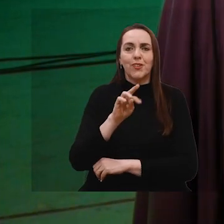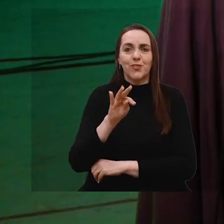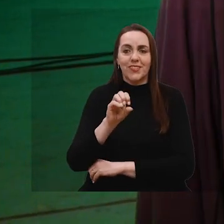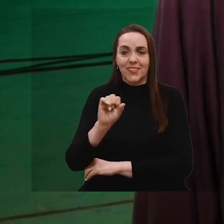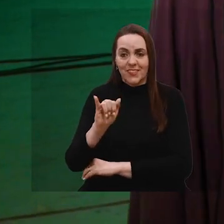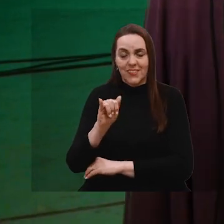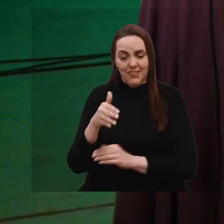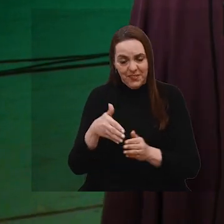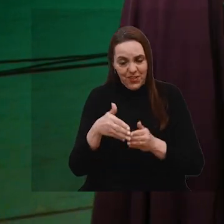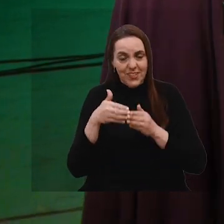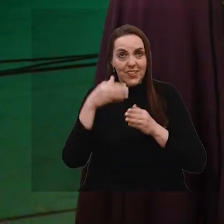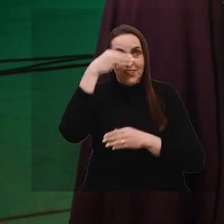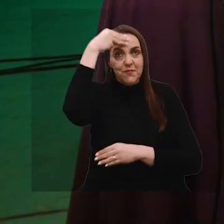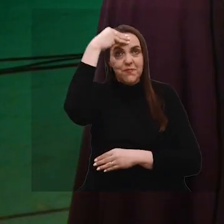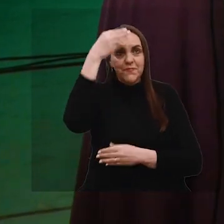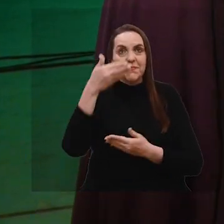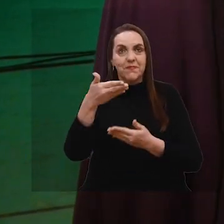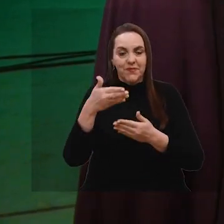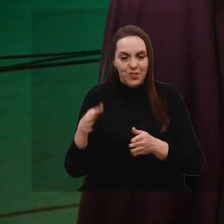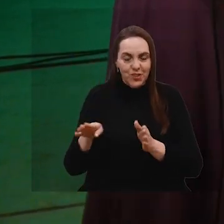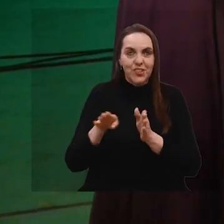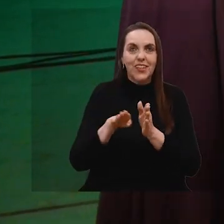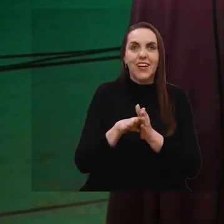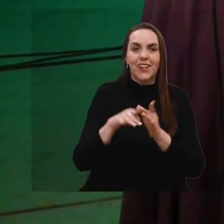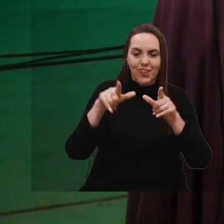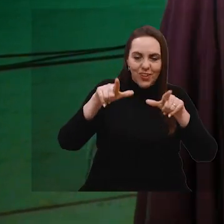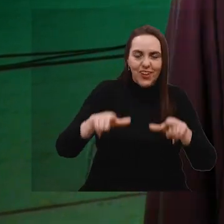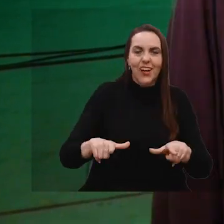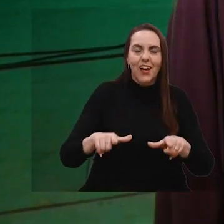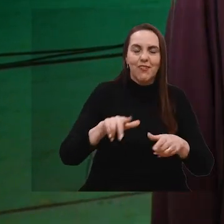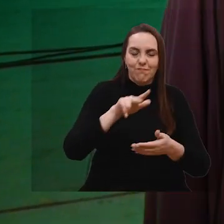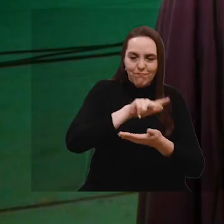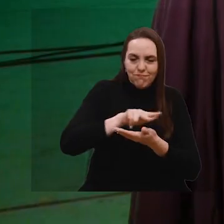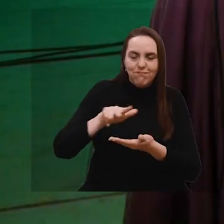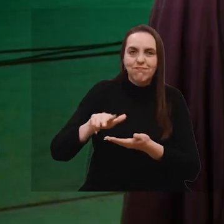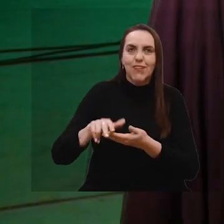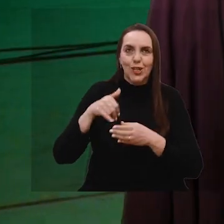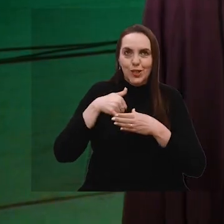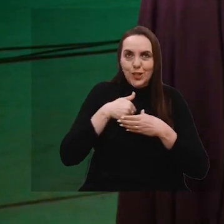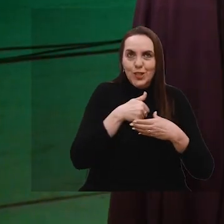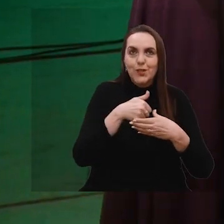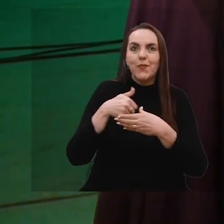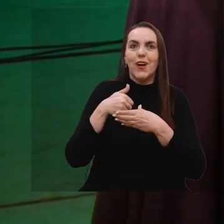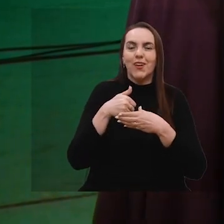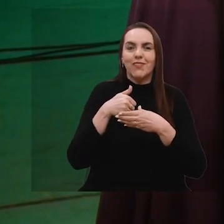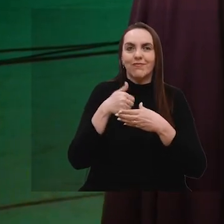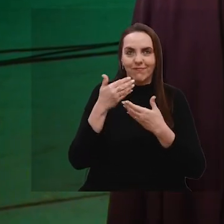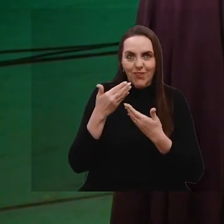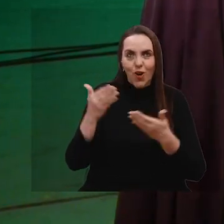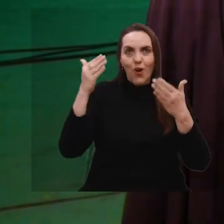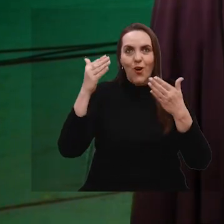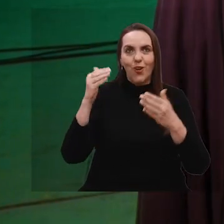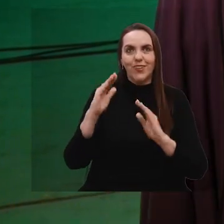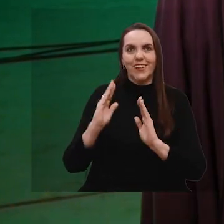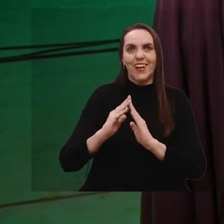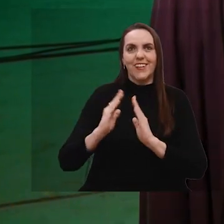pedir licença ao patrão para chegar por aqui, nesse rancho de gaúcho com pousada e chimarrão, O de